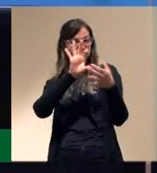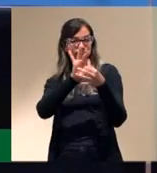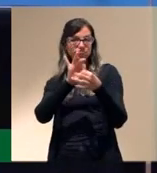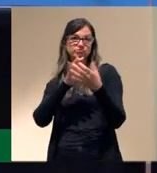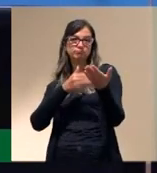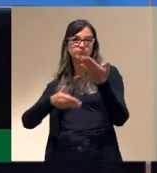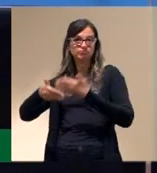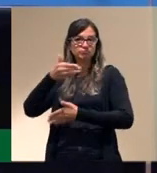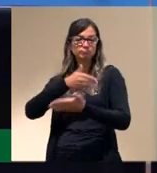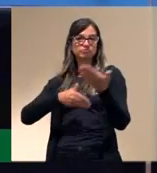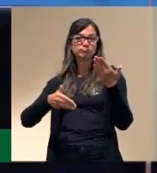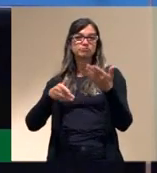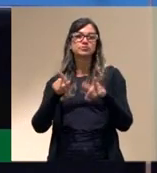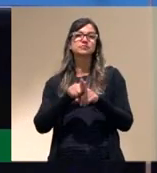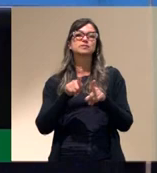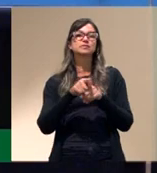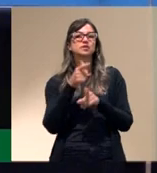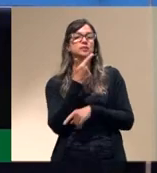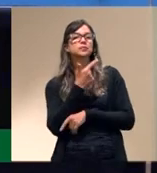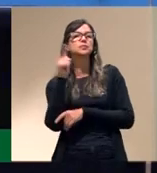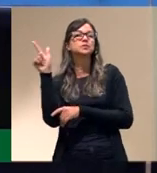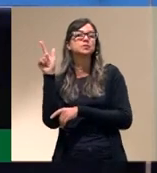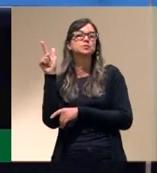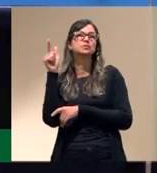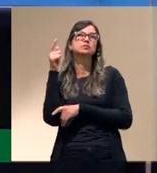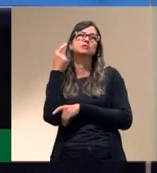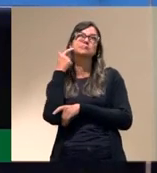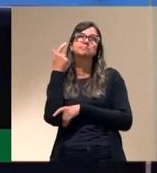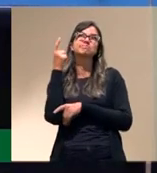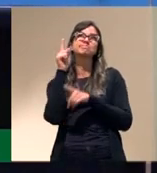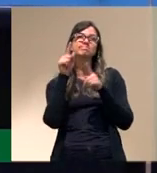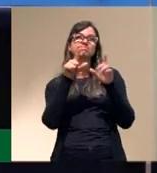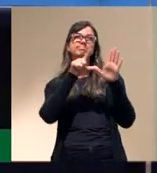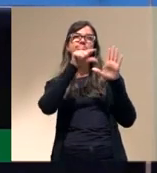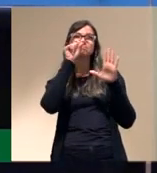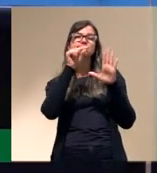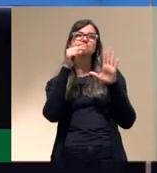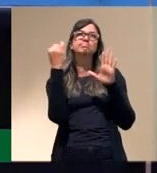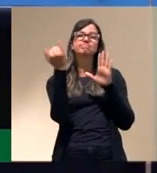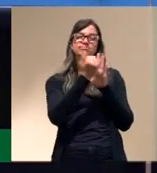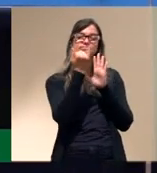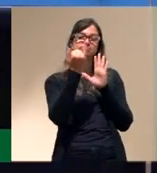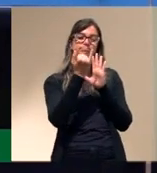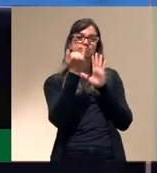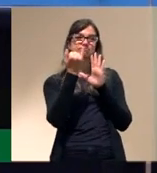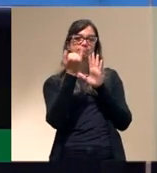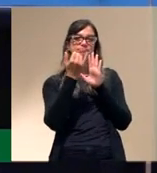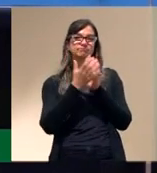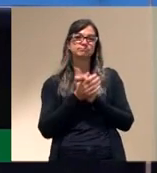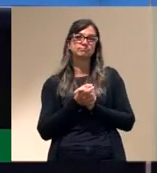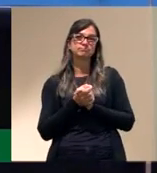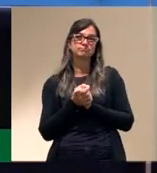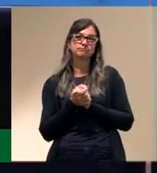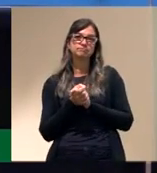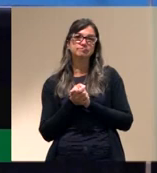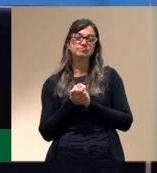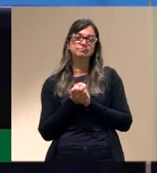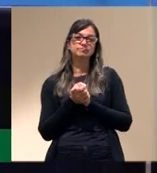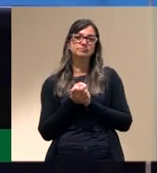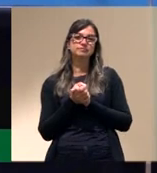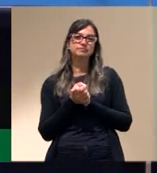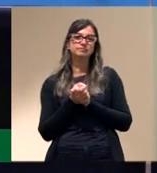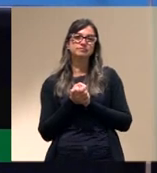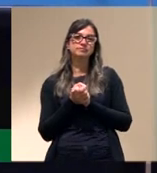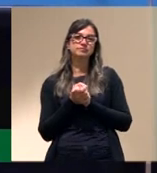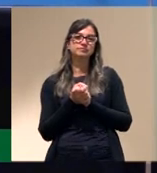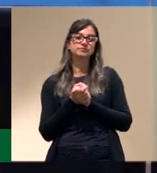outro aspecto que eu gostaria de destacar, que eu acho que ainda é uma questão para nós, é a